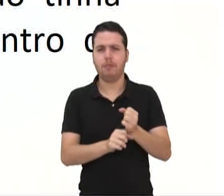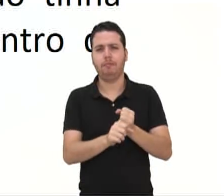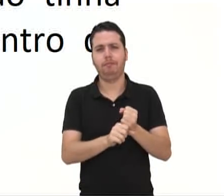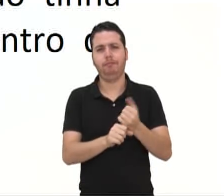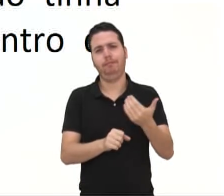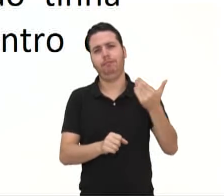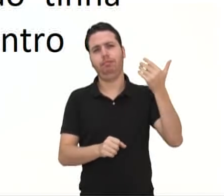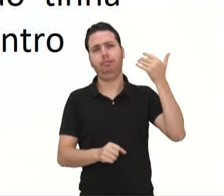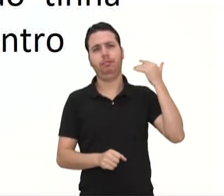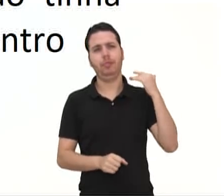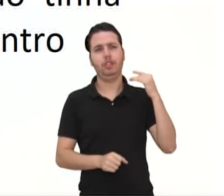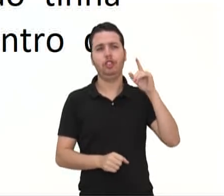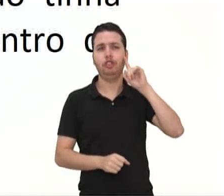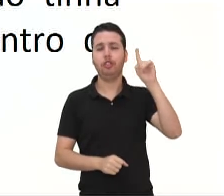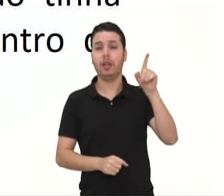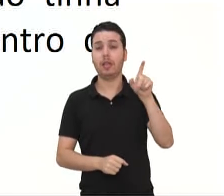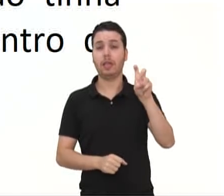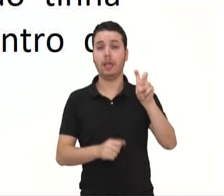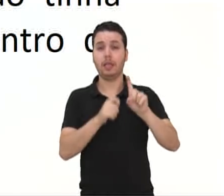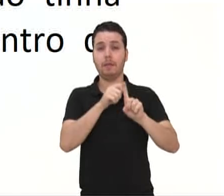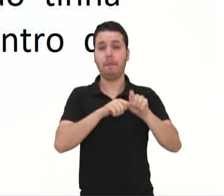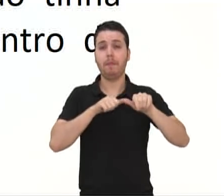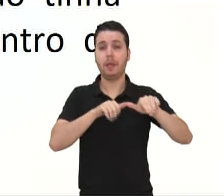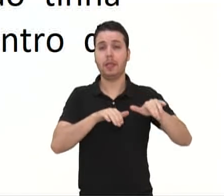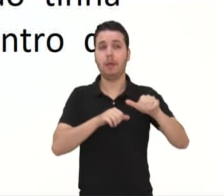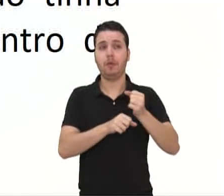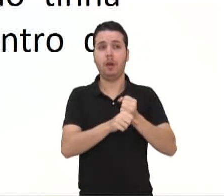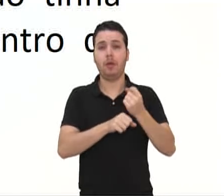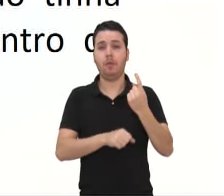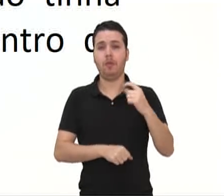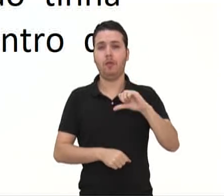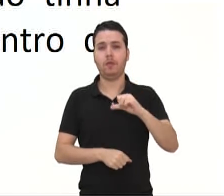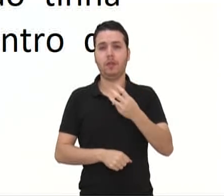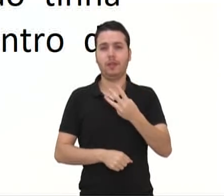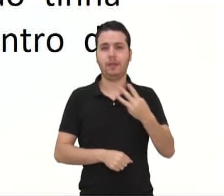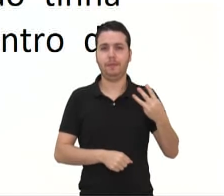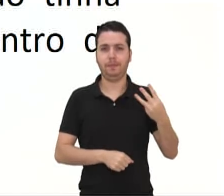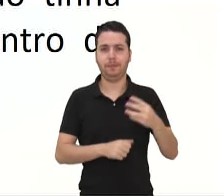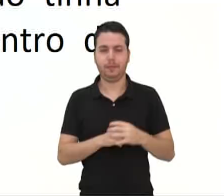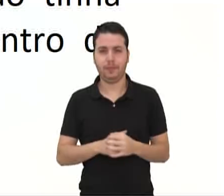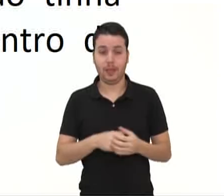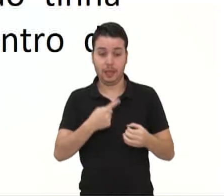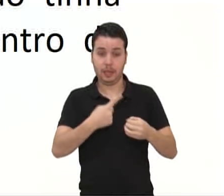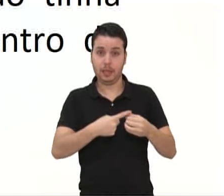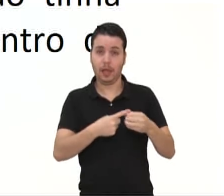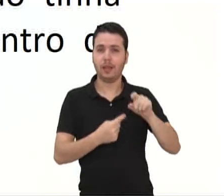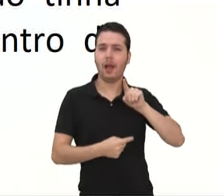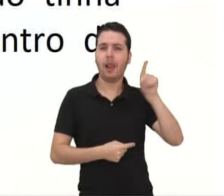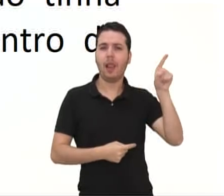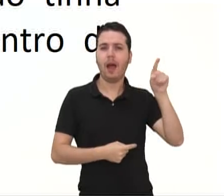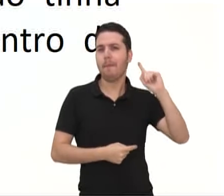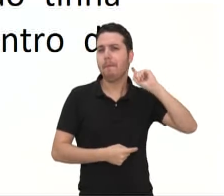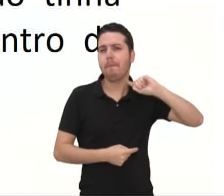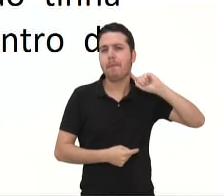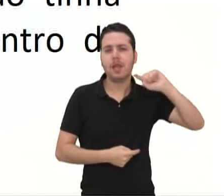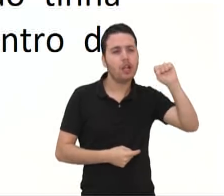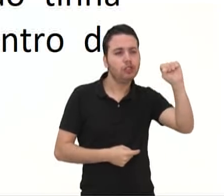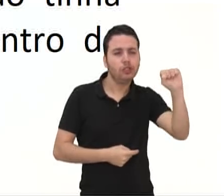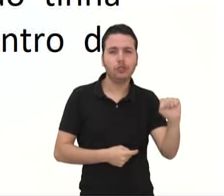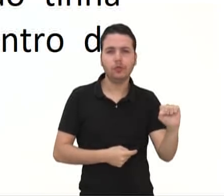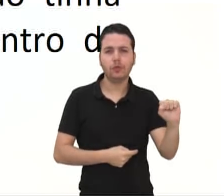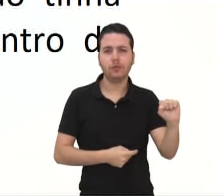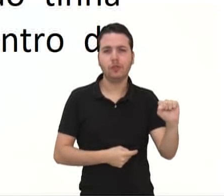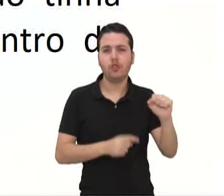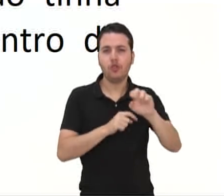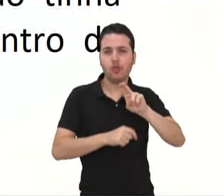de setembro de 1933, numa cidade do sul de Minas, Boa